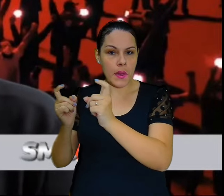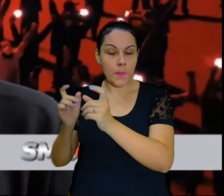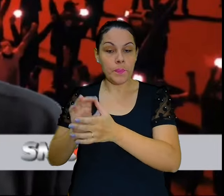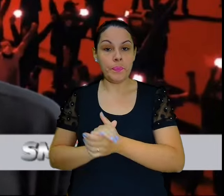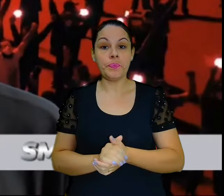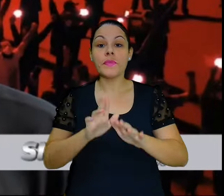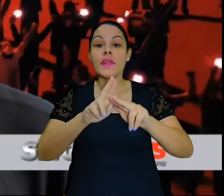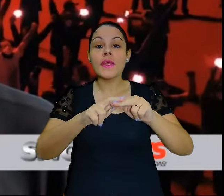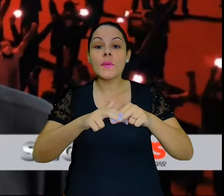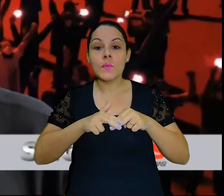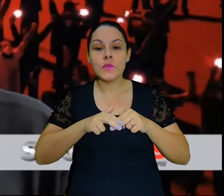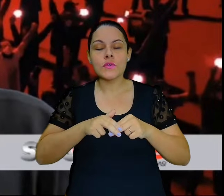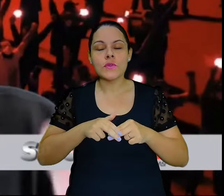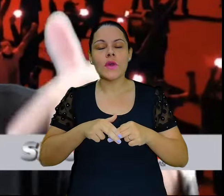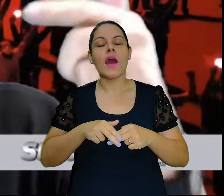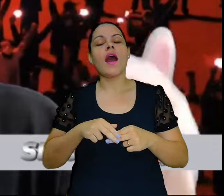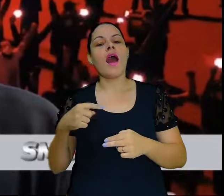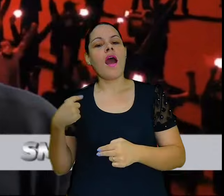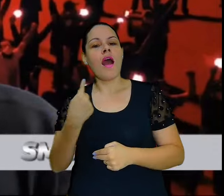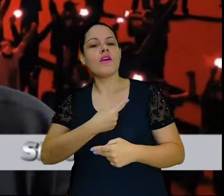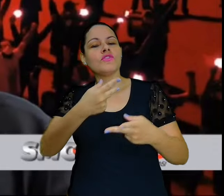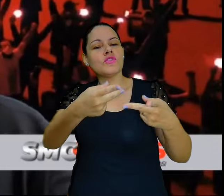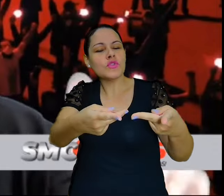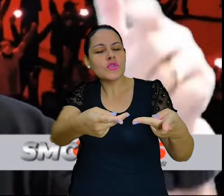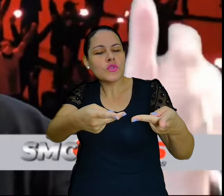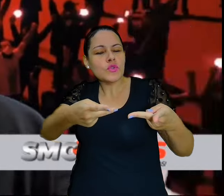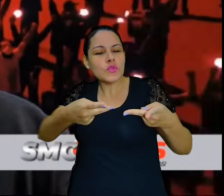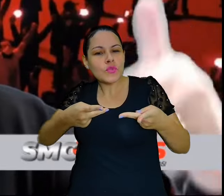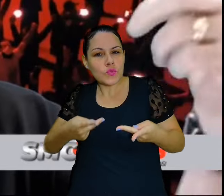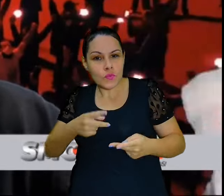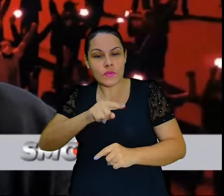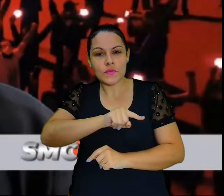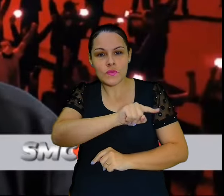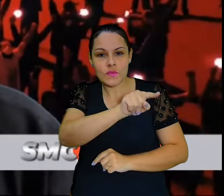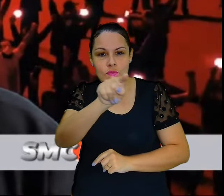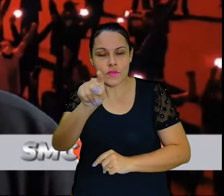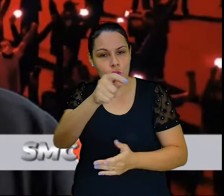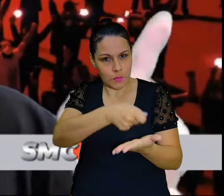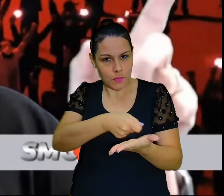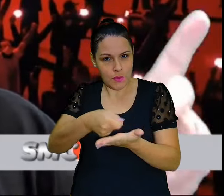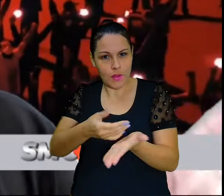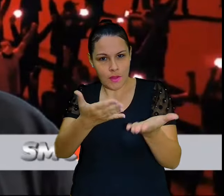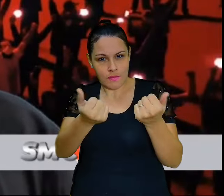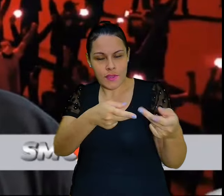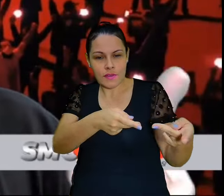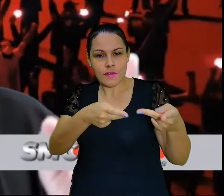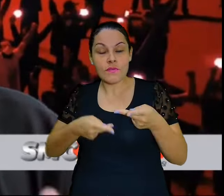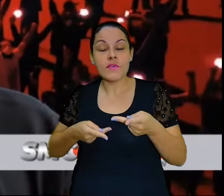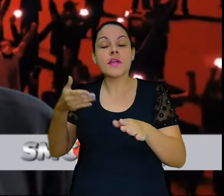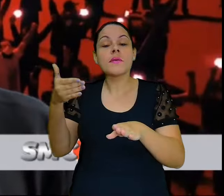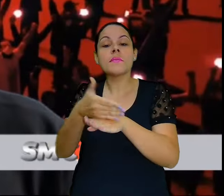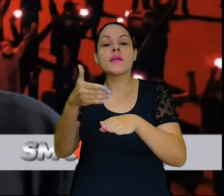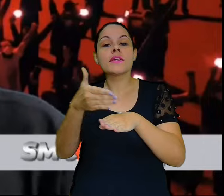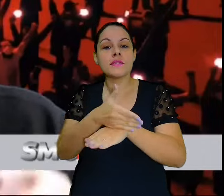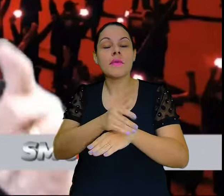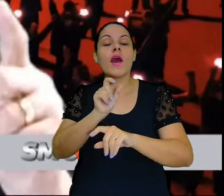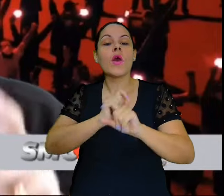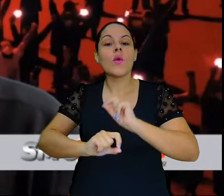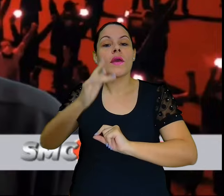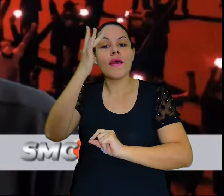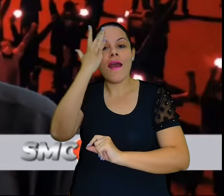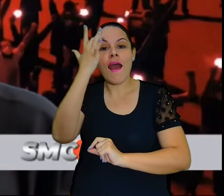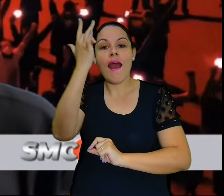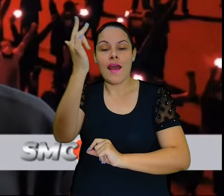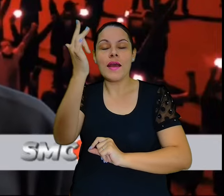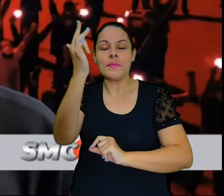reunião por isso vamos estar convocando e Estamos convocando todos os trabalhadores para